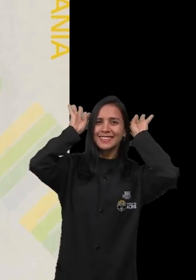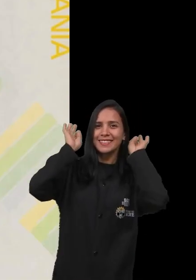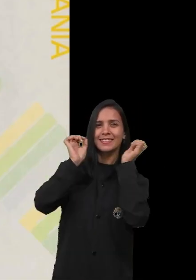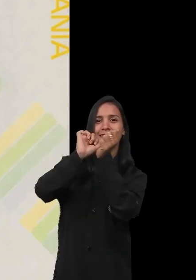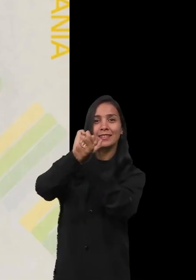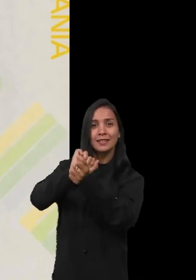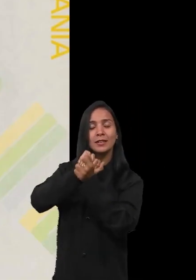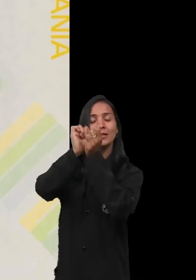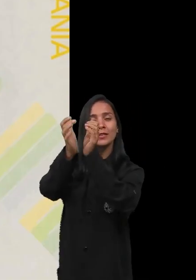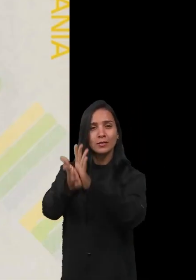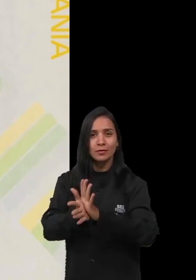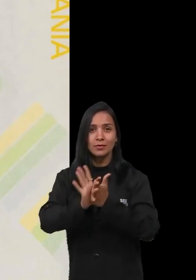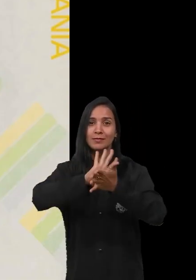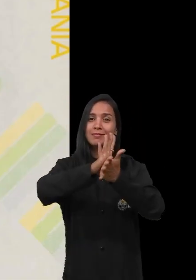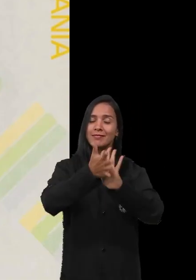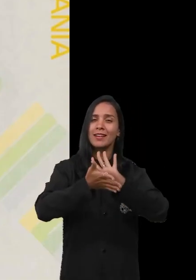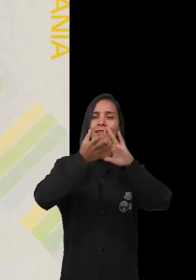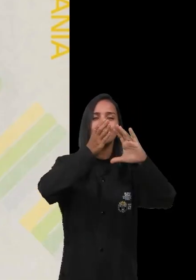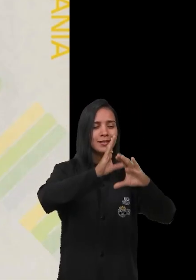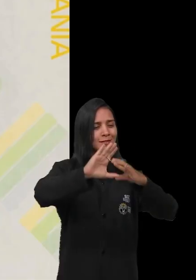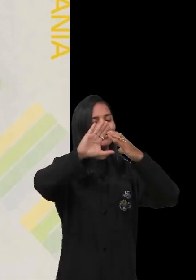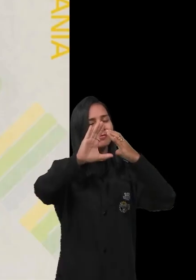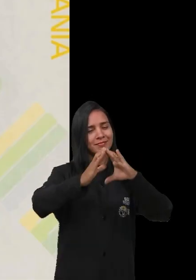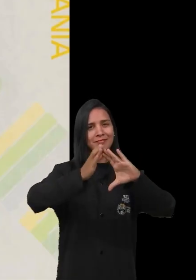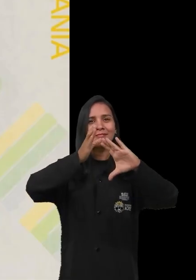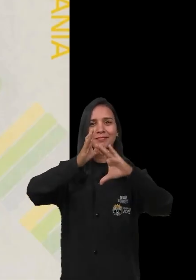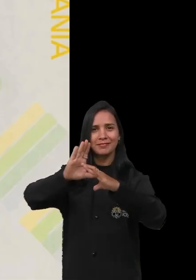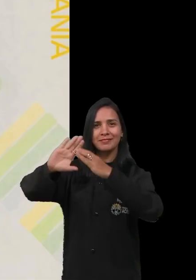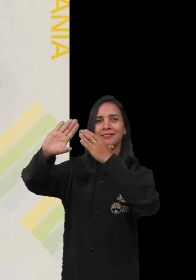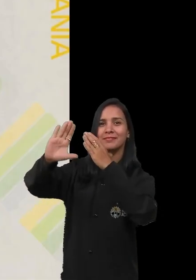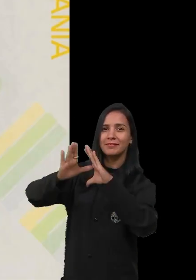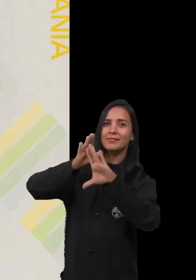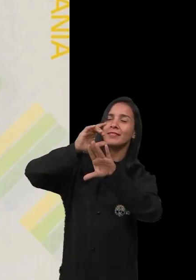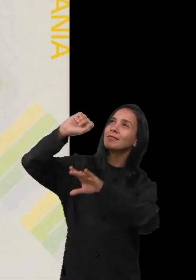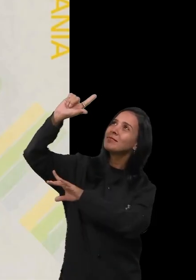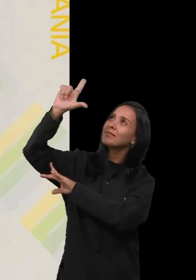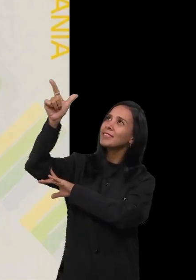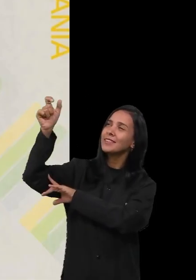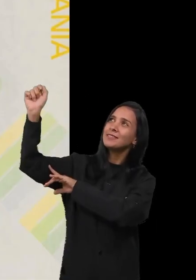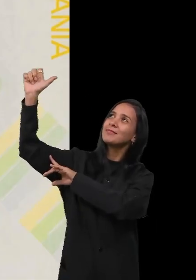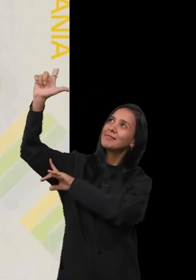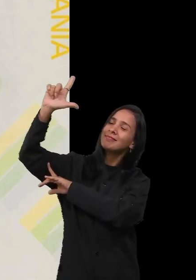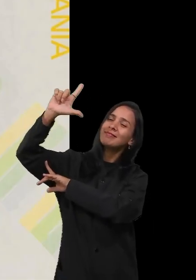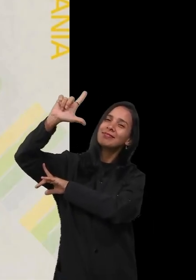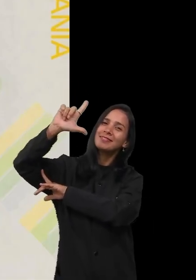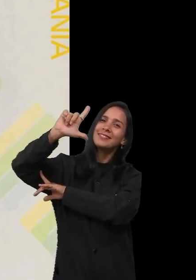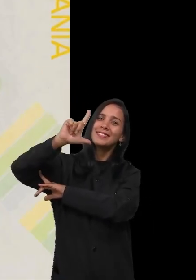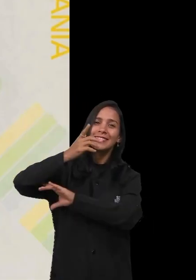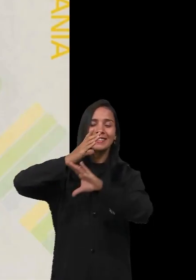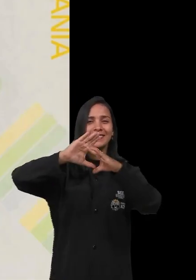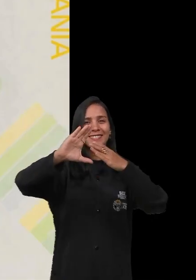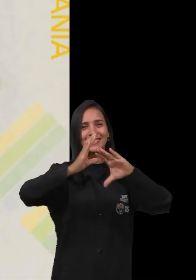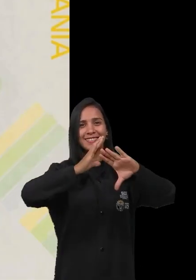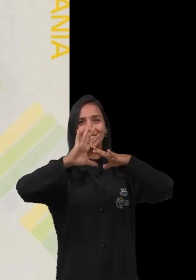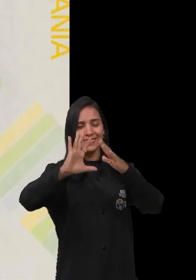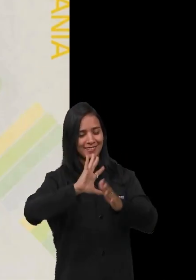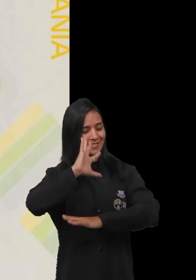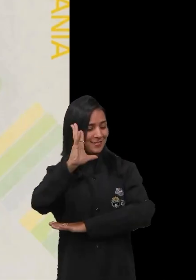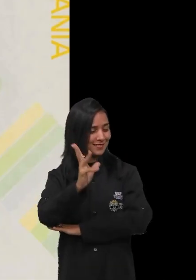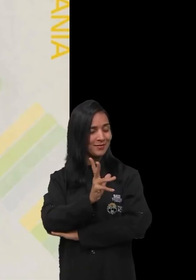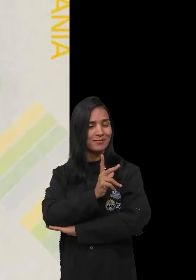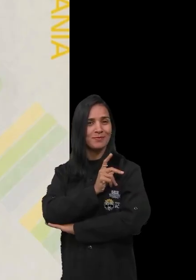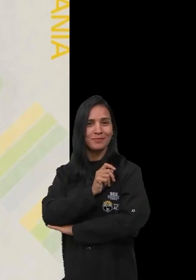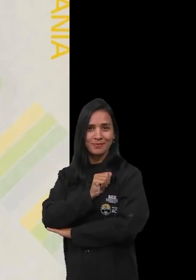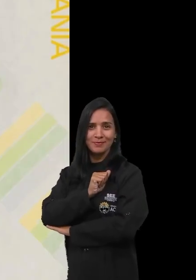canta de novo trovador, a merencória, a luz da lua, toda a canção do seu amor.